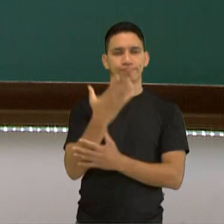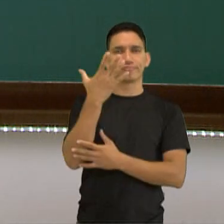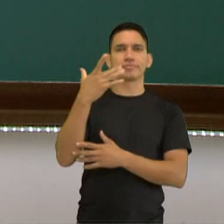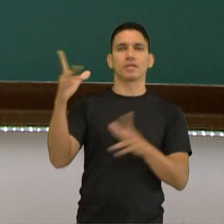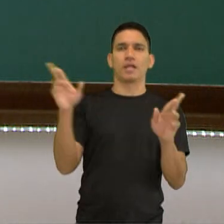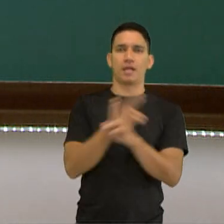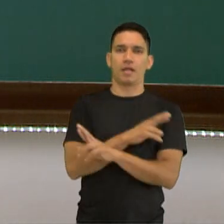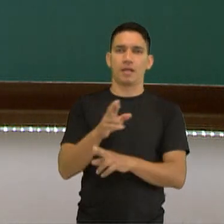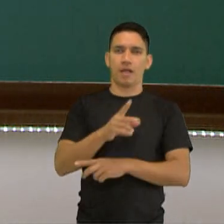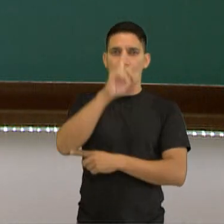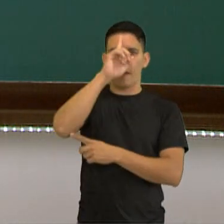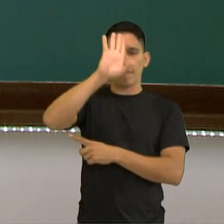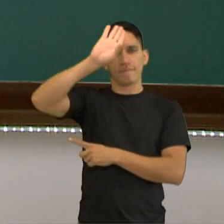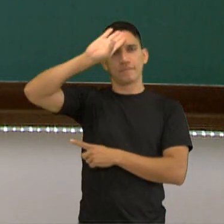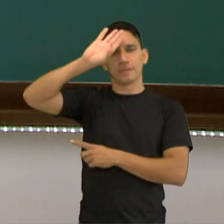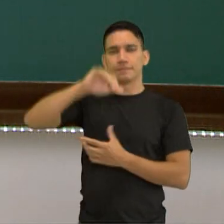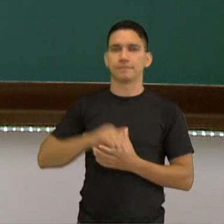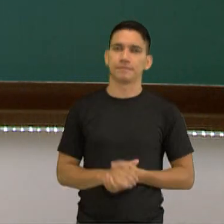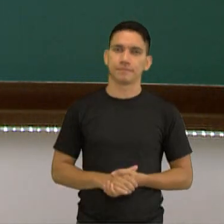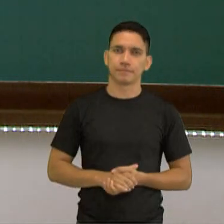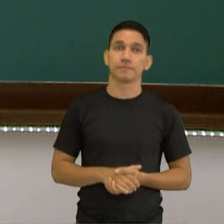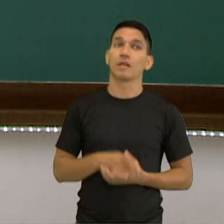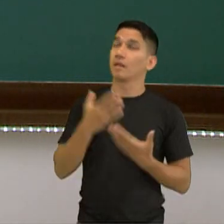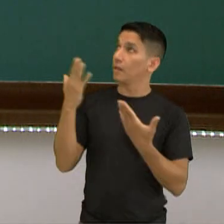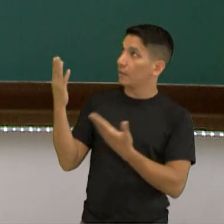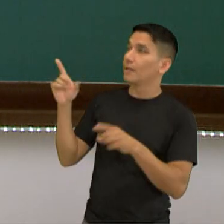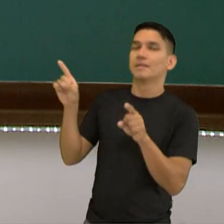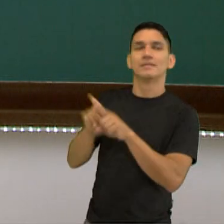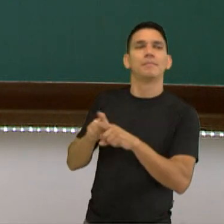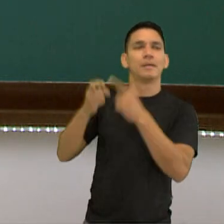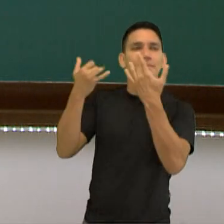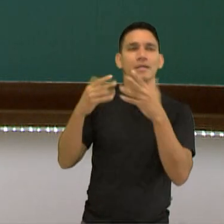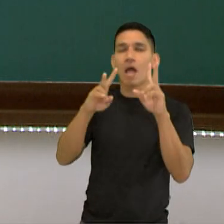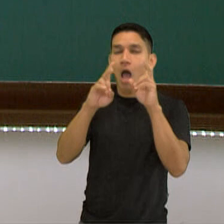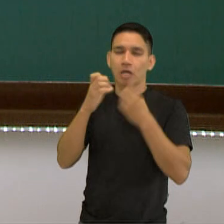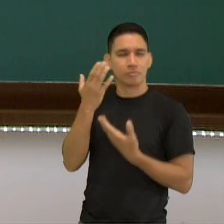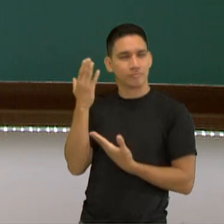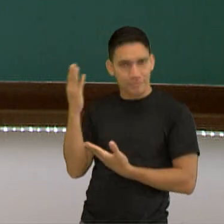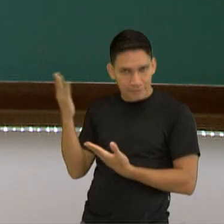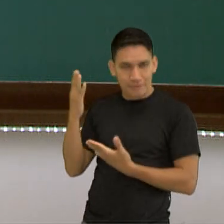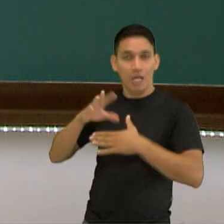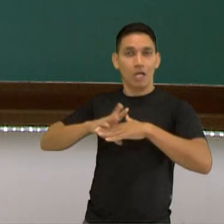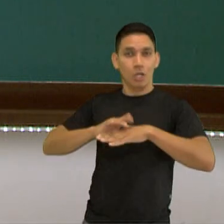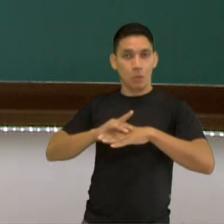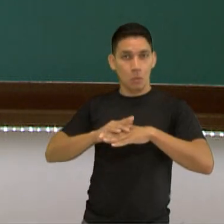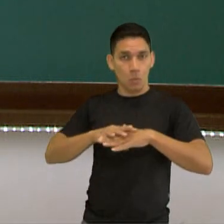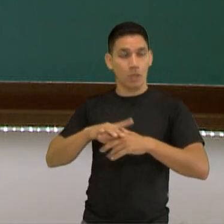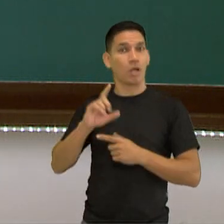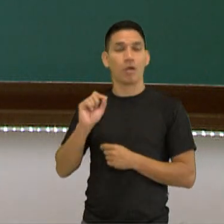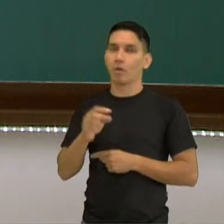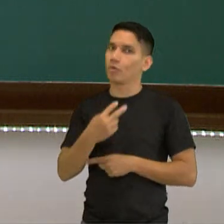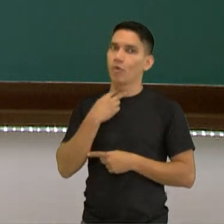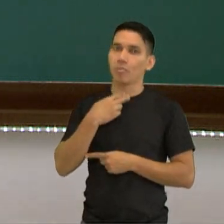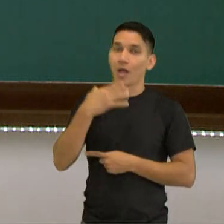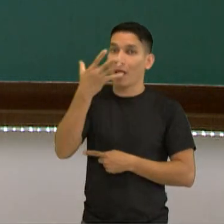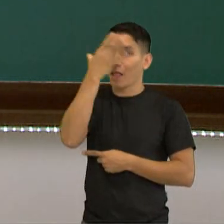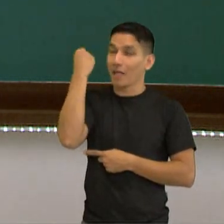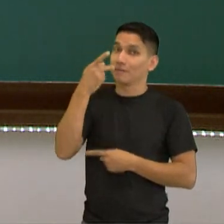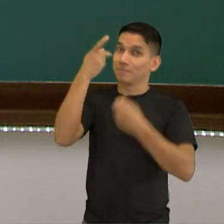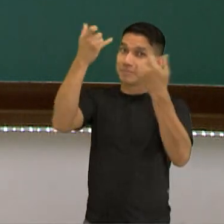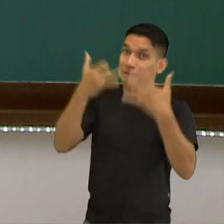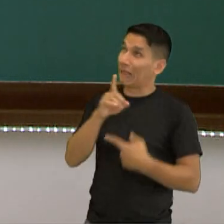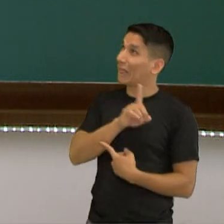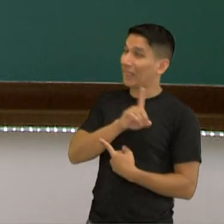febre amarela. Aqui a gente vai falar um pouquinho da dengue, já que a gente está falando de doenças causadas por vírus, não poderia deixar de falar da dengue, que é